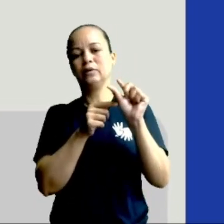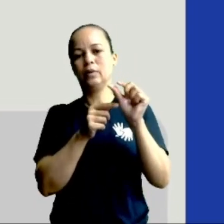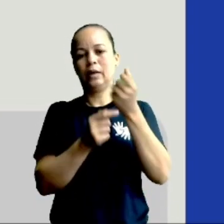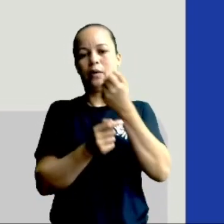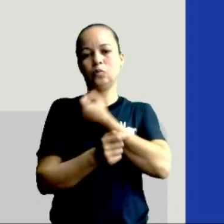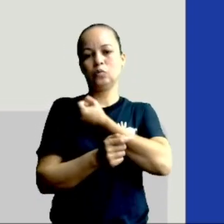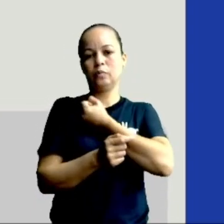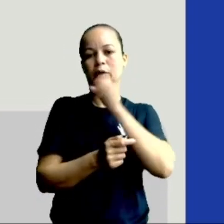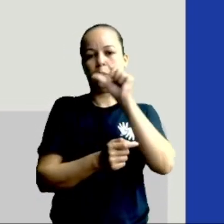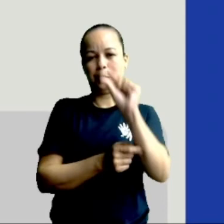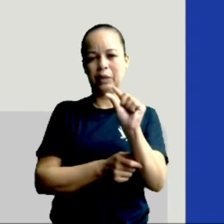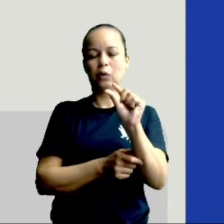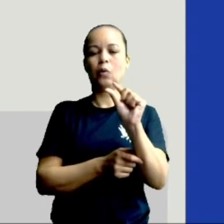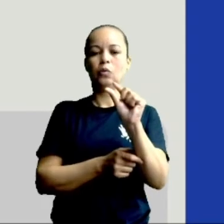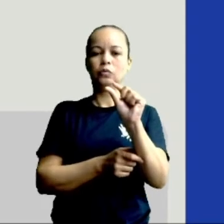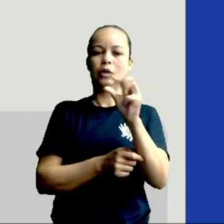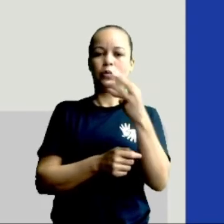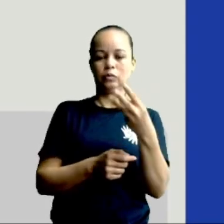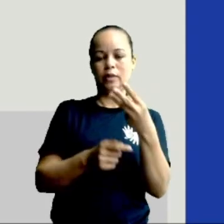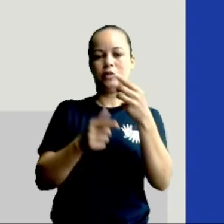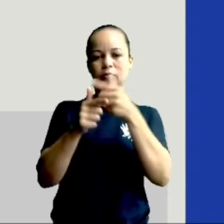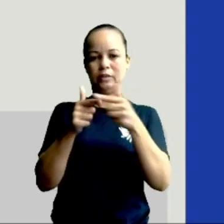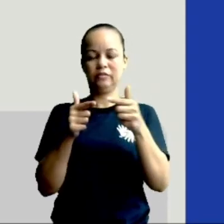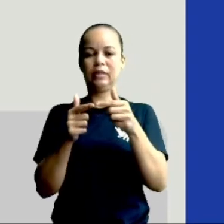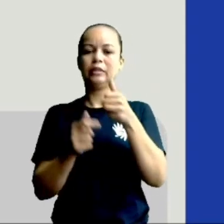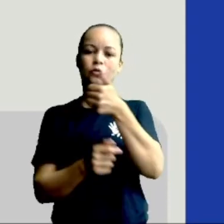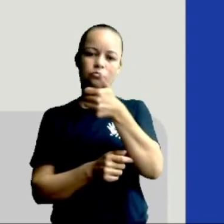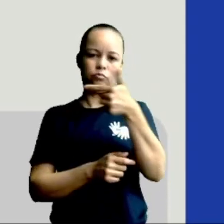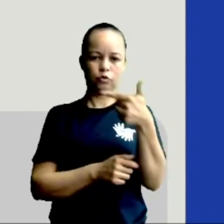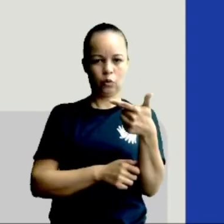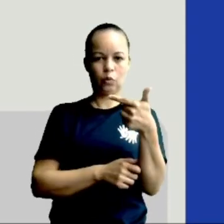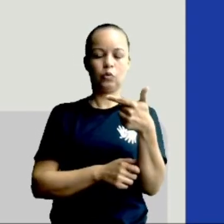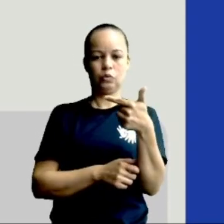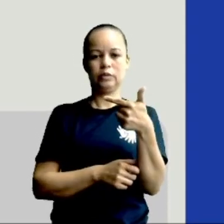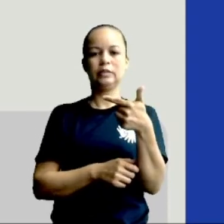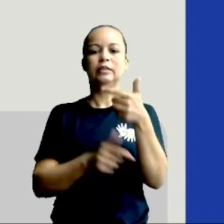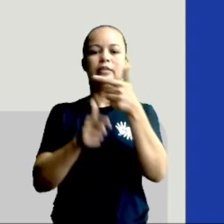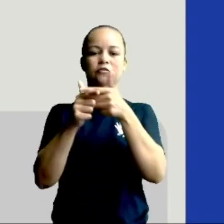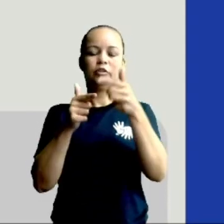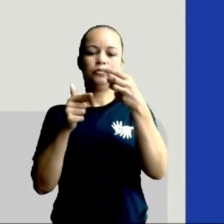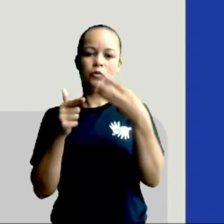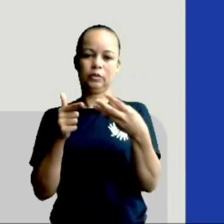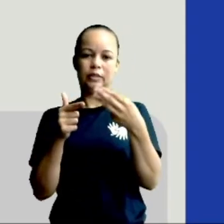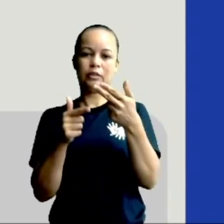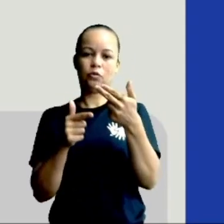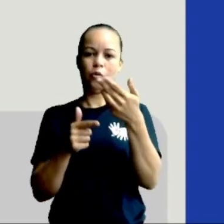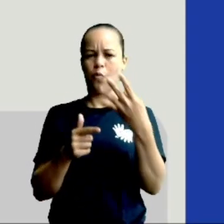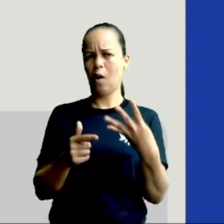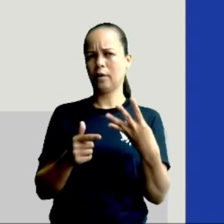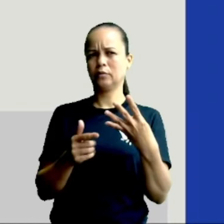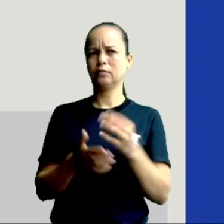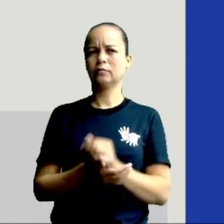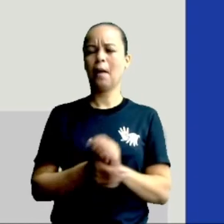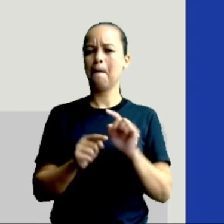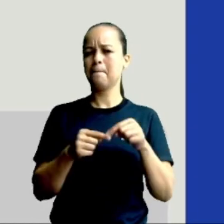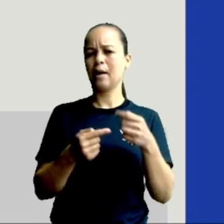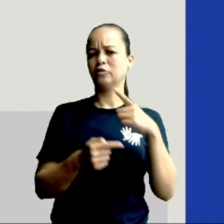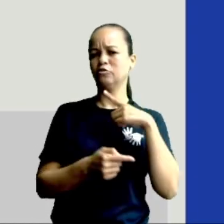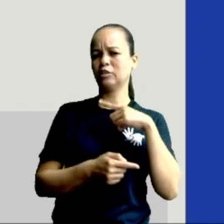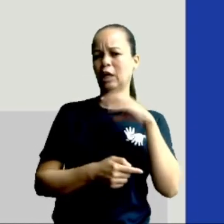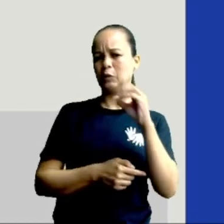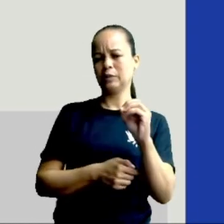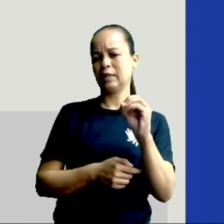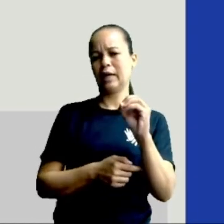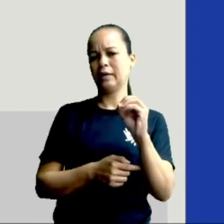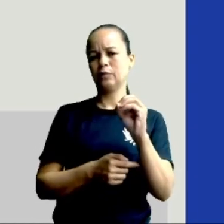o 3 para eu dividir. Então, eu vou pegar o 12. 12 dividido por 3, 4. Opa, professora, mas tem o 0, que a senhora está